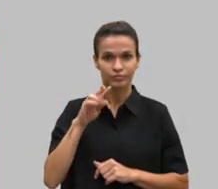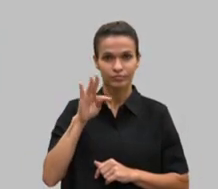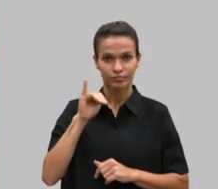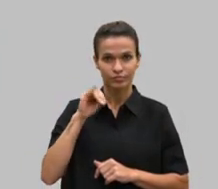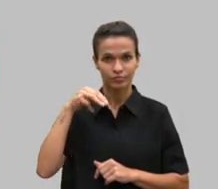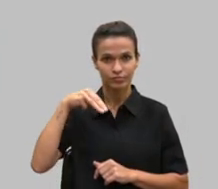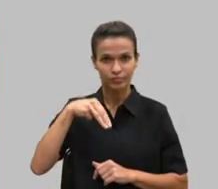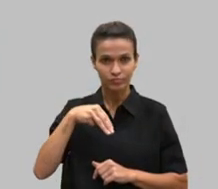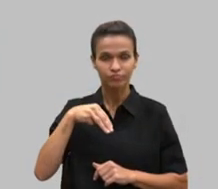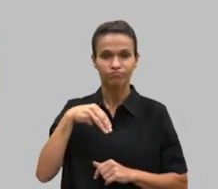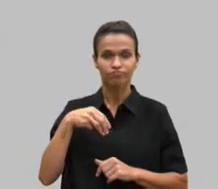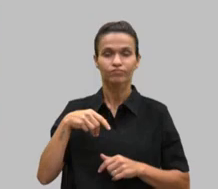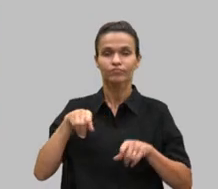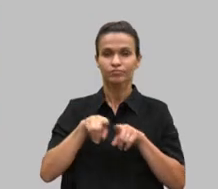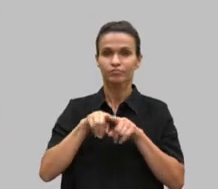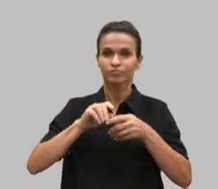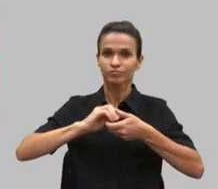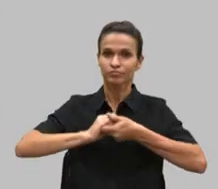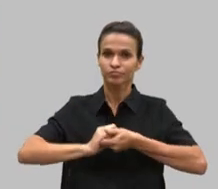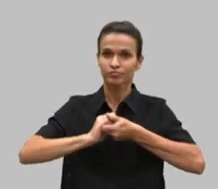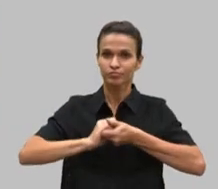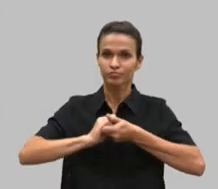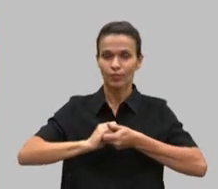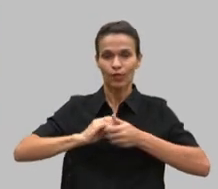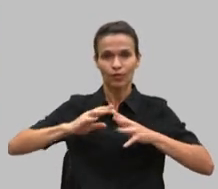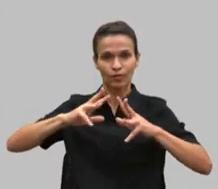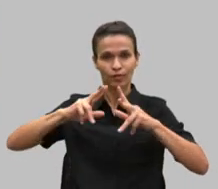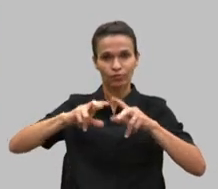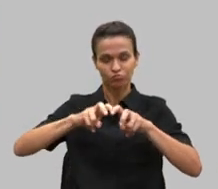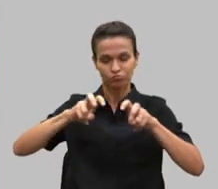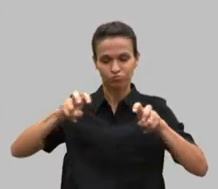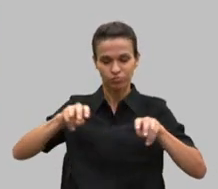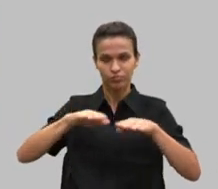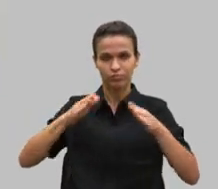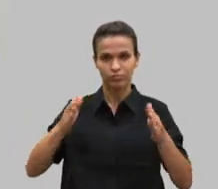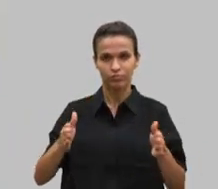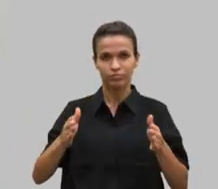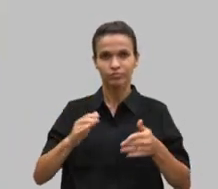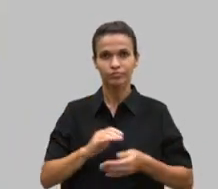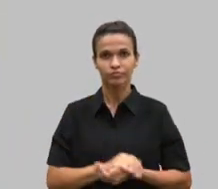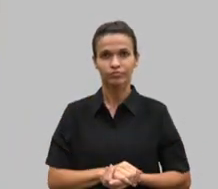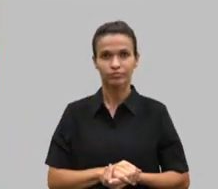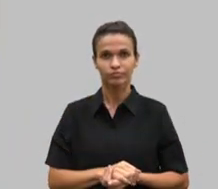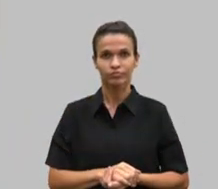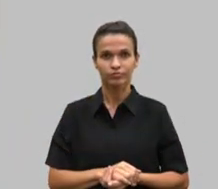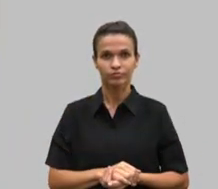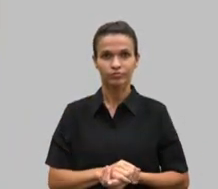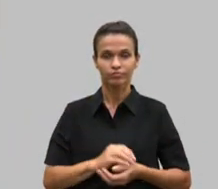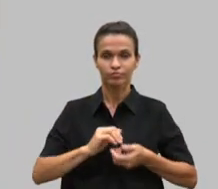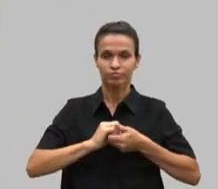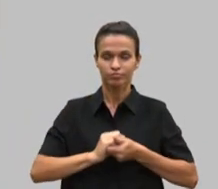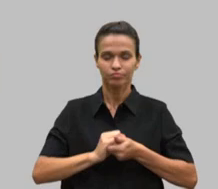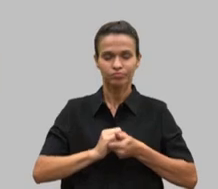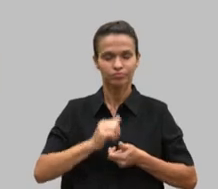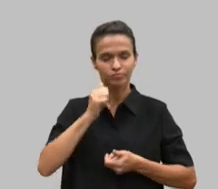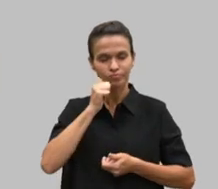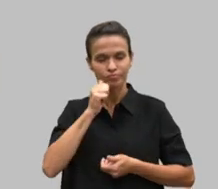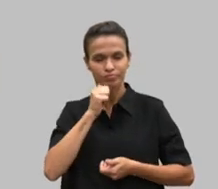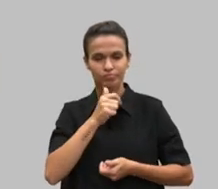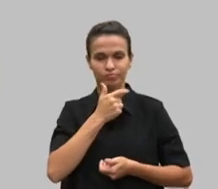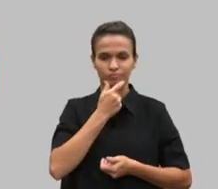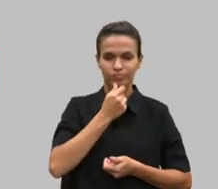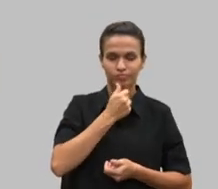estendo minhas Saudações aos demais membros da mesa estimada senhora senhores alunos